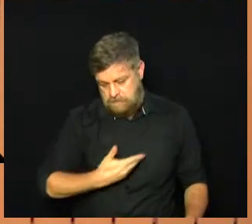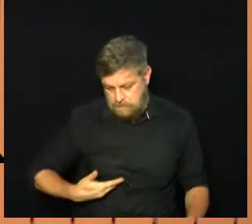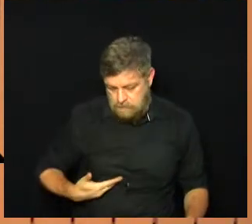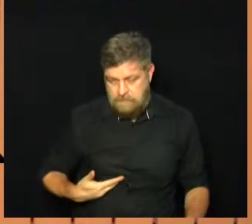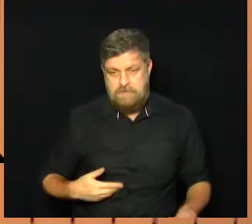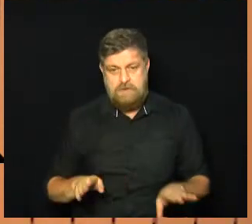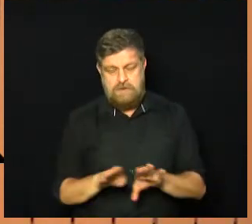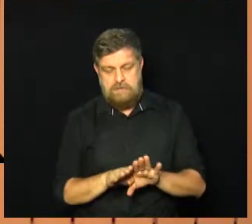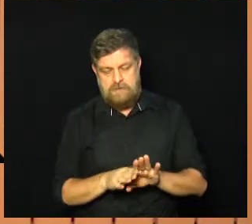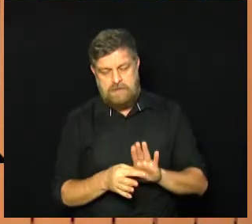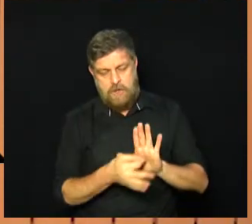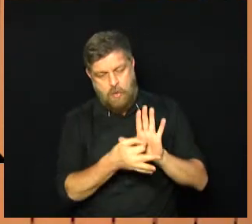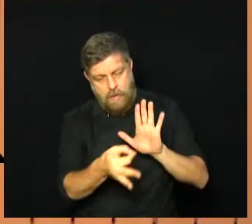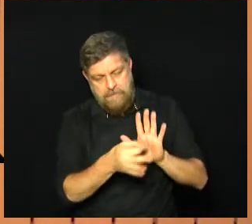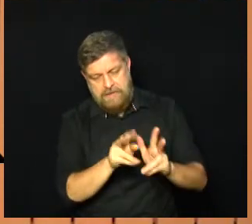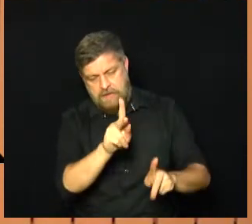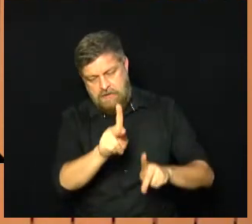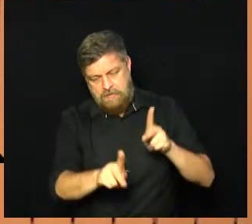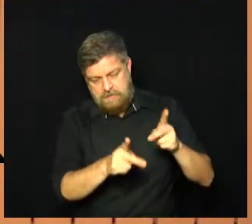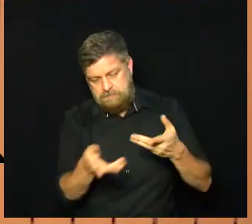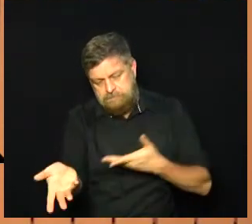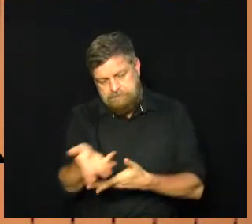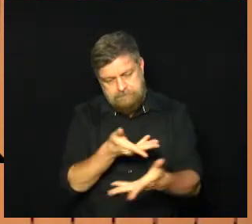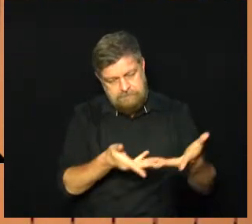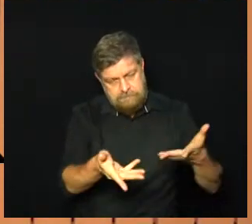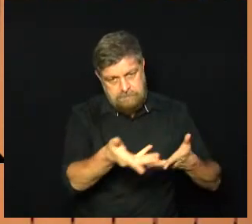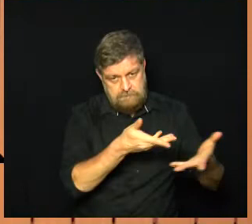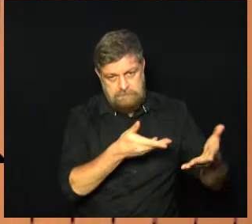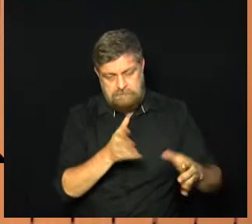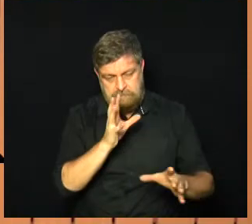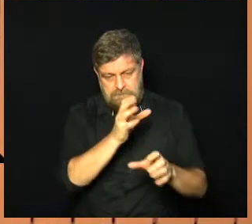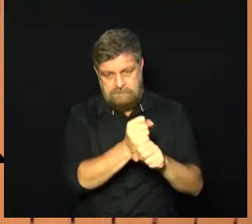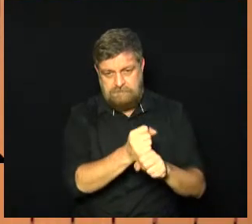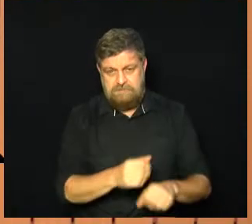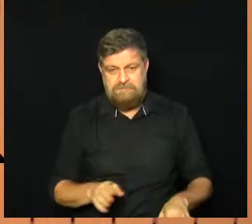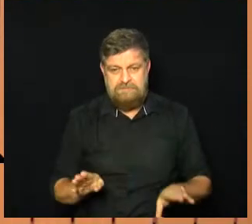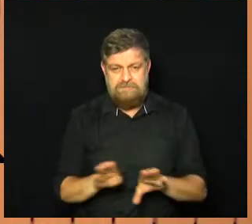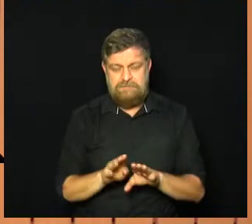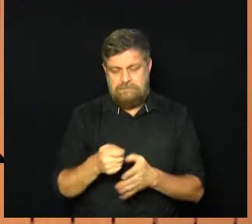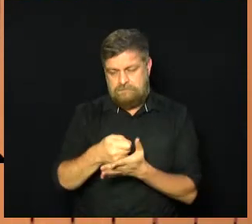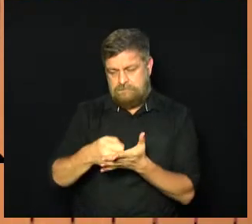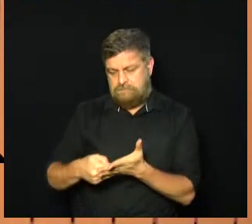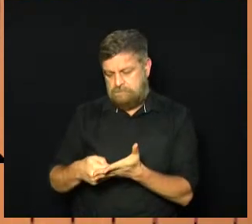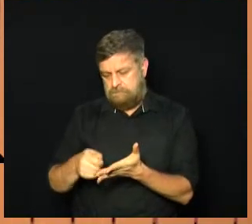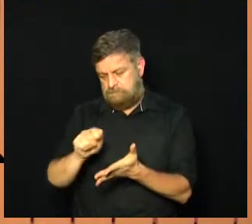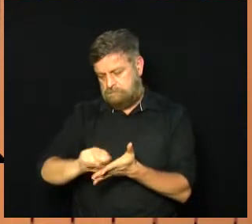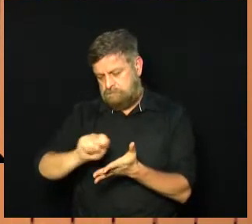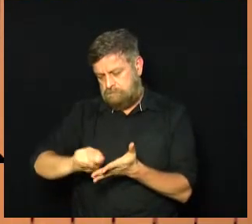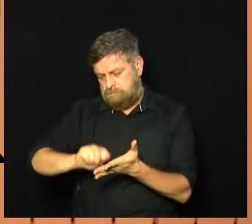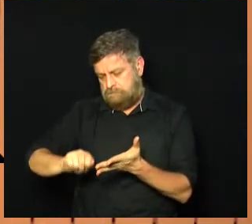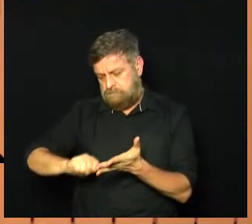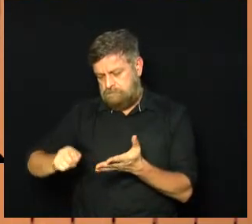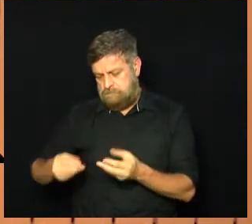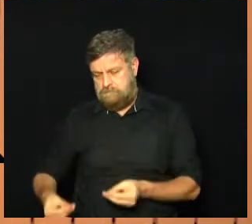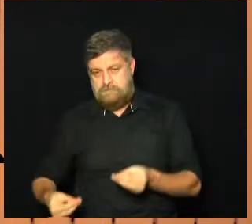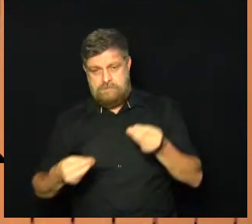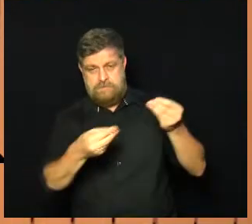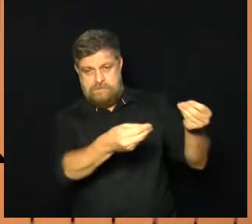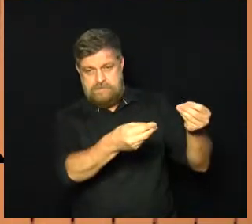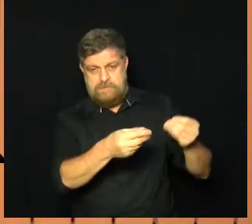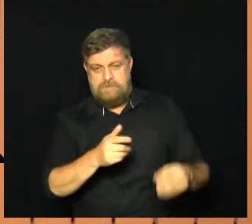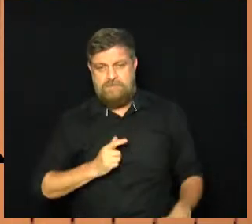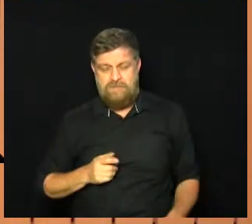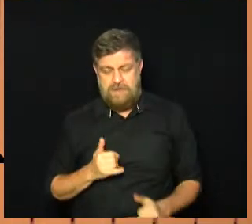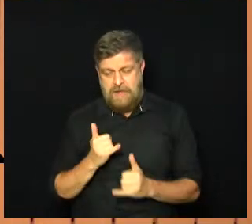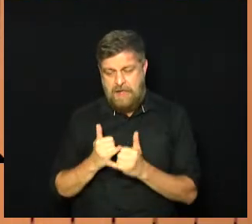mais pessoas, com mais construções. E para encaminhamento, né, a gente apresentou esse relatório